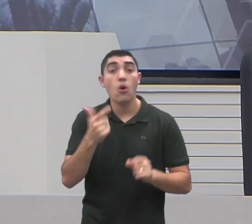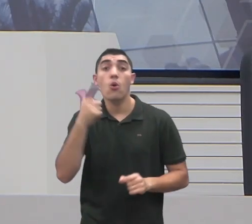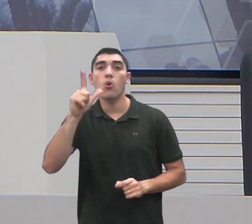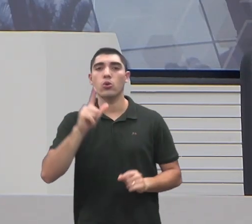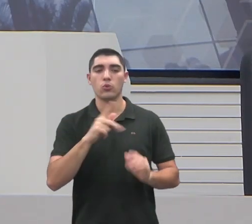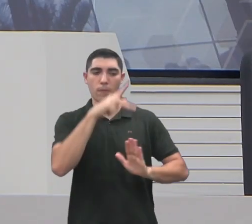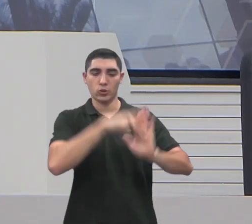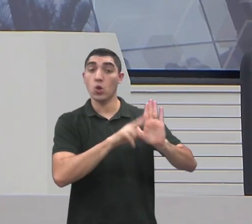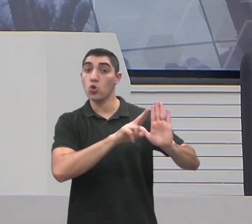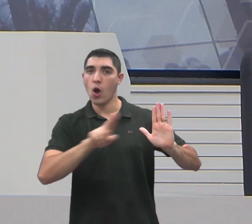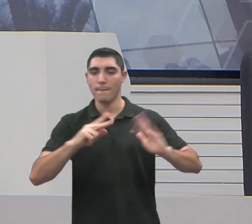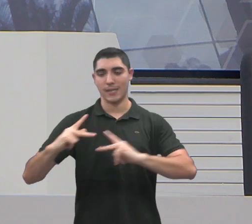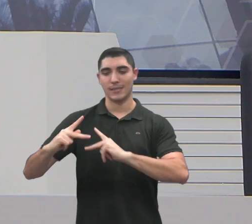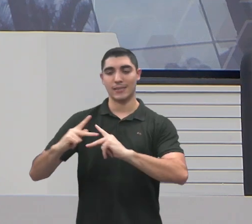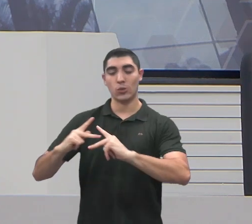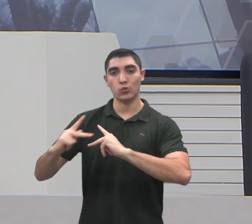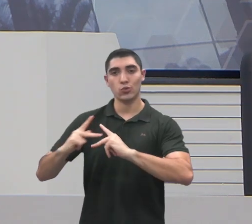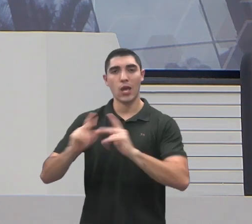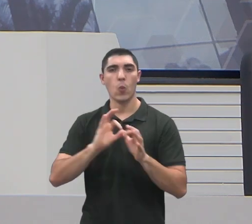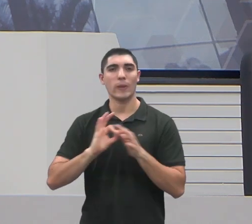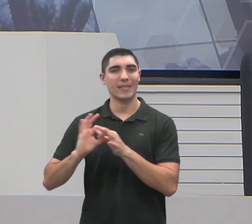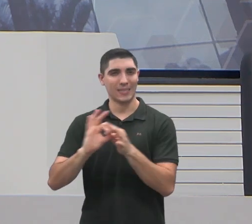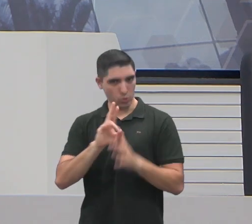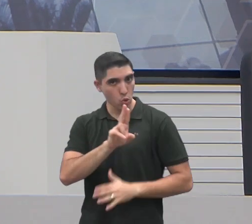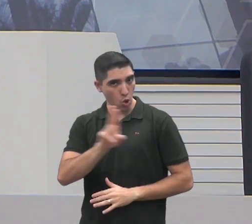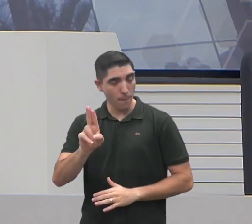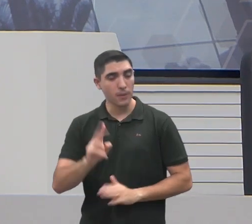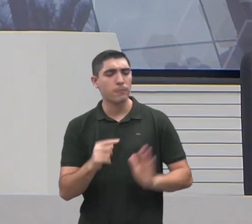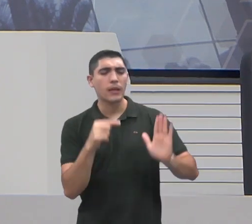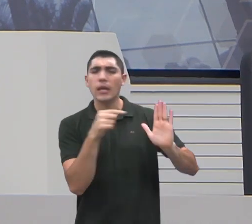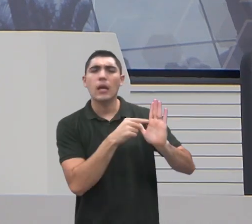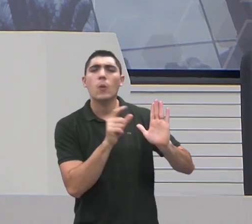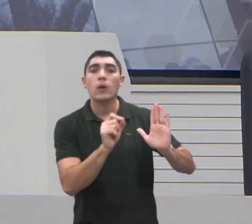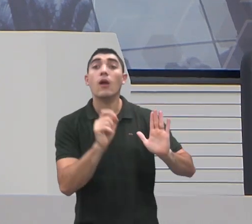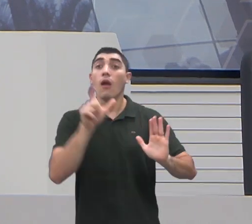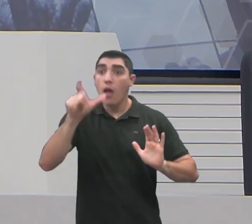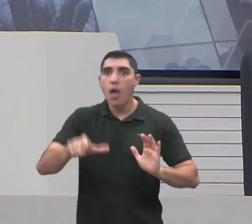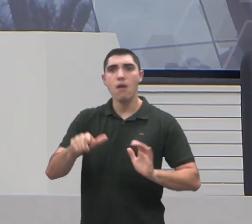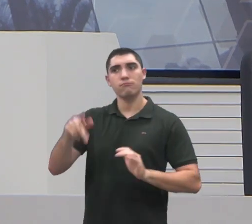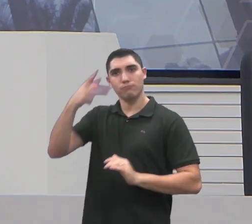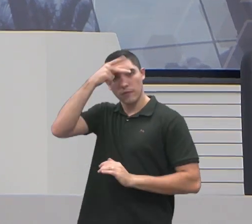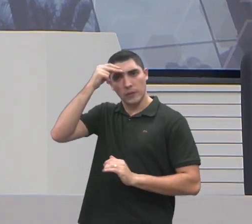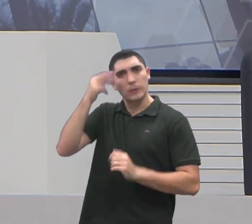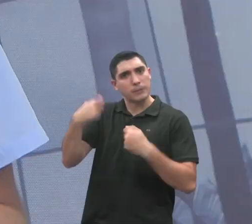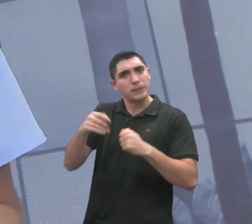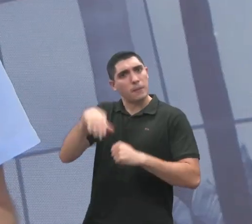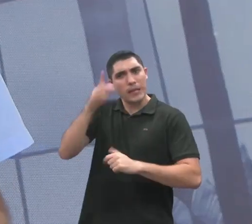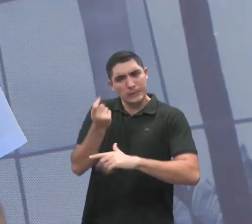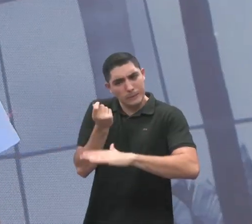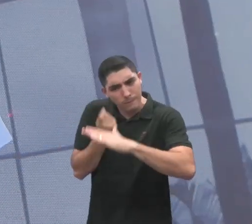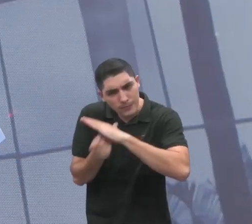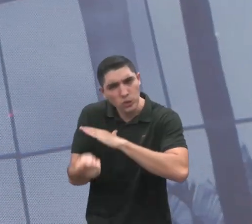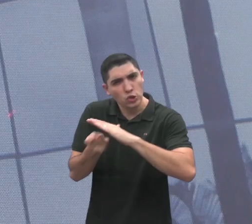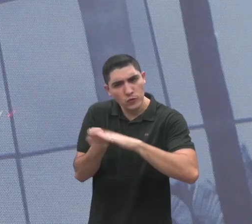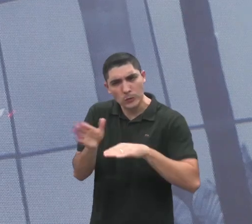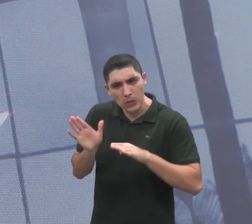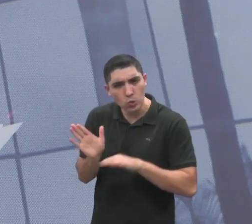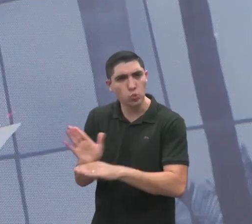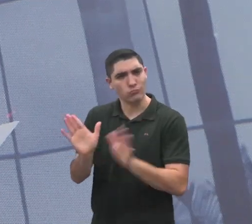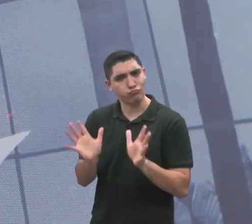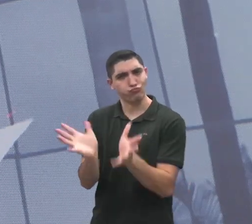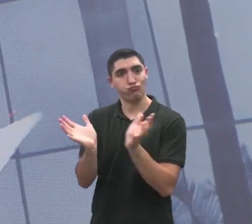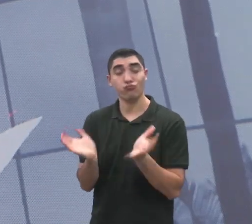Um exemplo é o programa São José Unida, que para ele poderia receber mais incentivos. Outro caminho